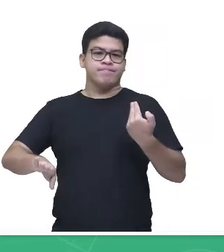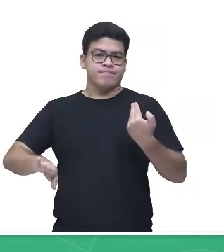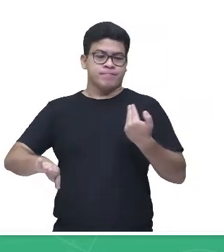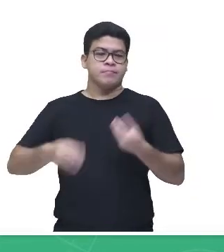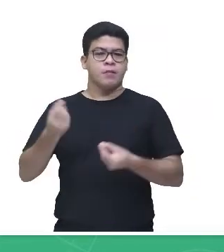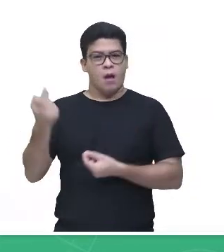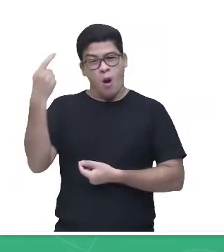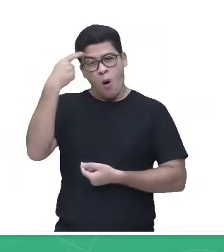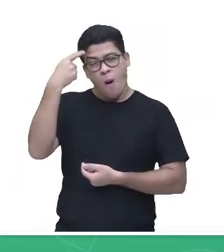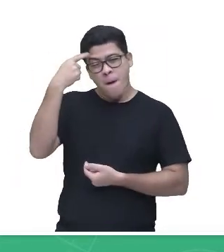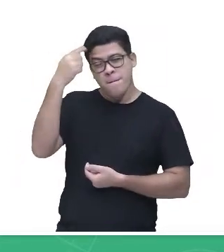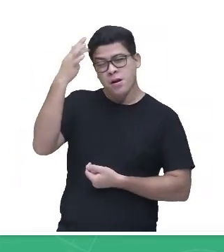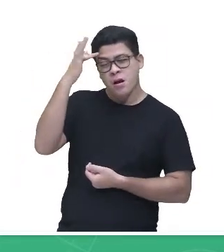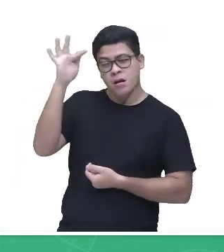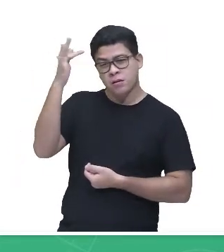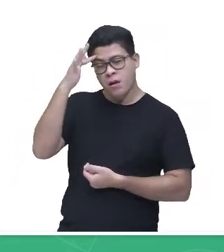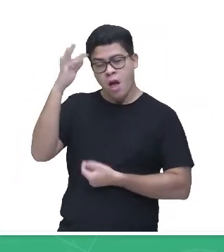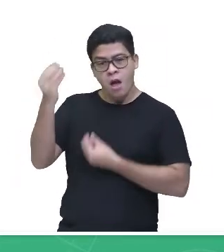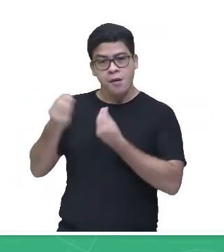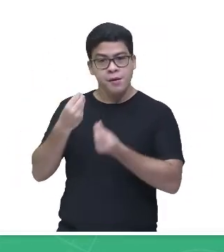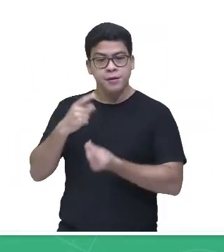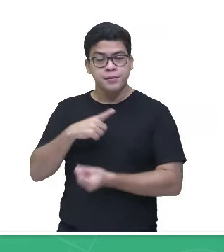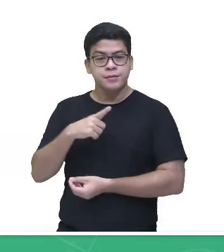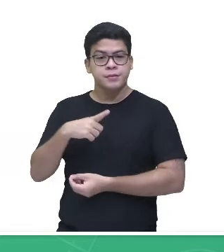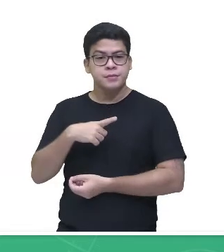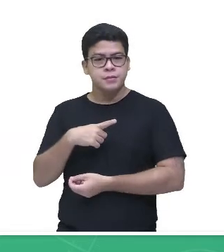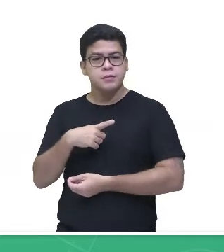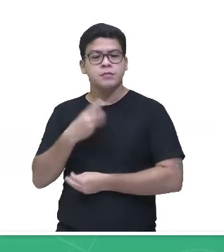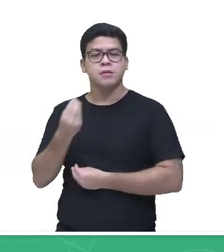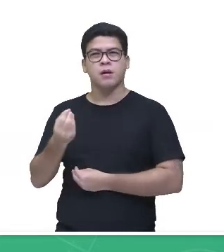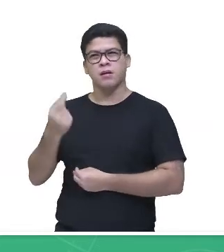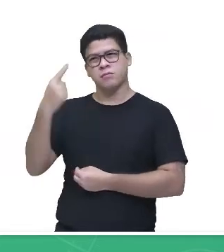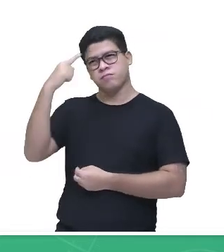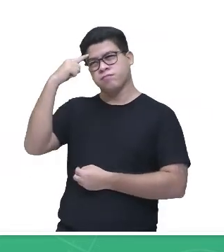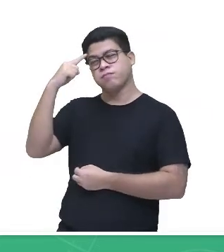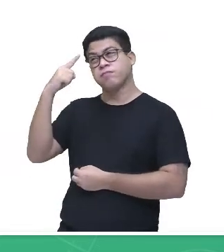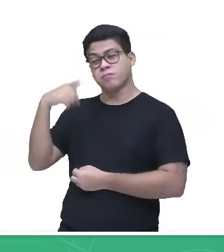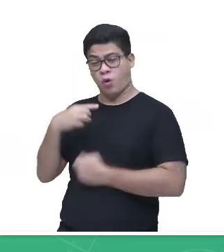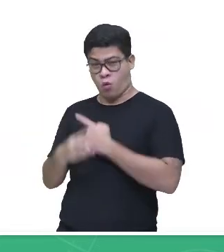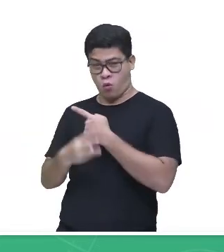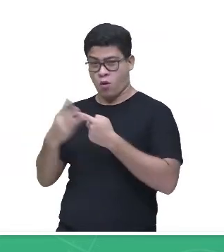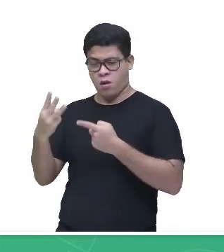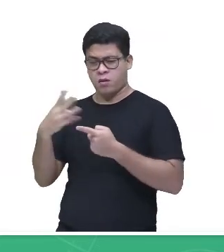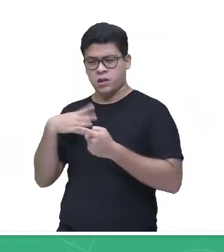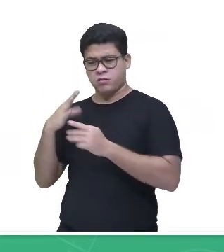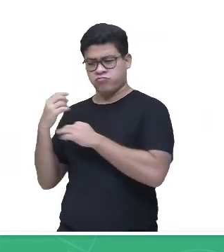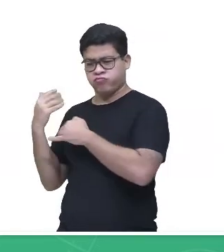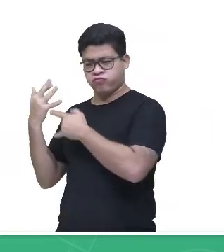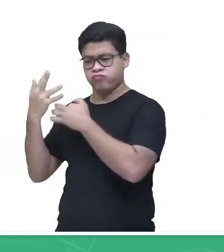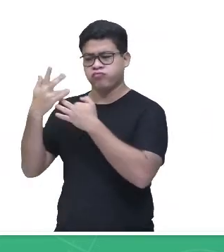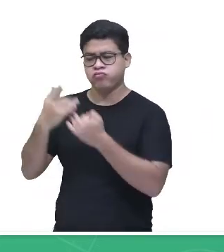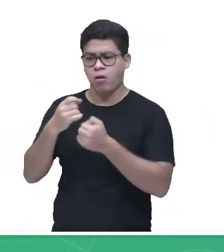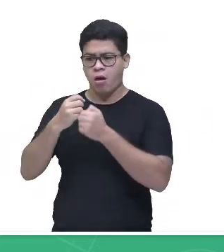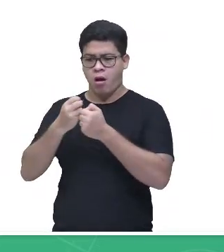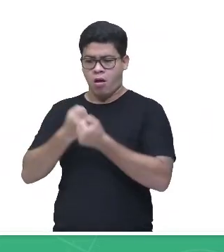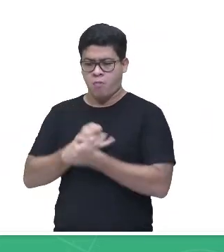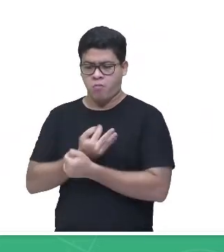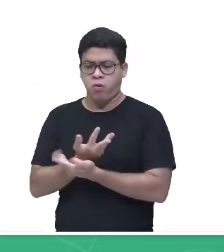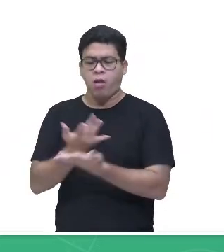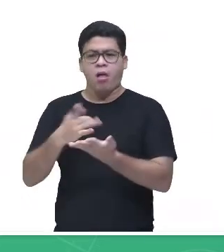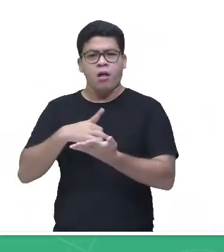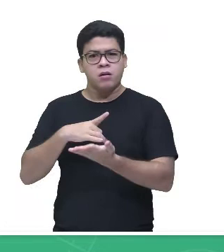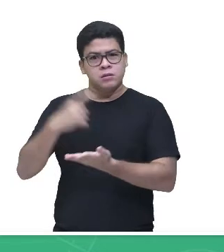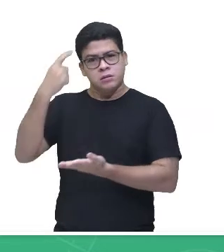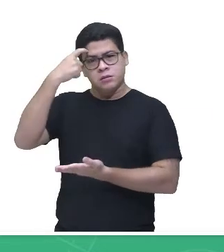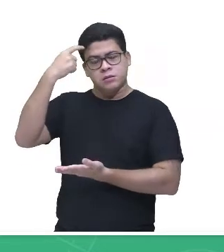esses teóricos, eles foram fundamentais para trazer essas ideias, objetivando a limitação dos poderes dos